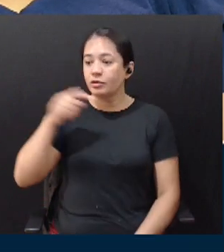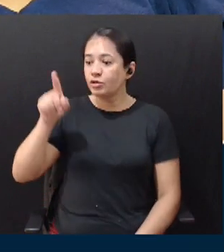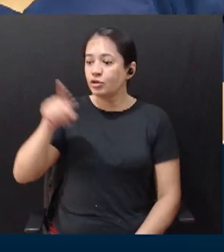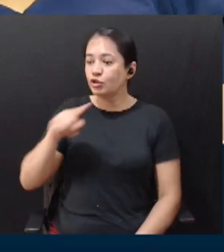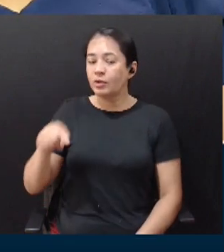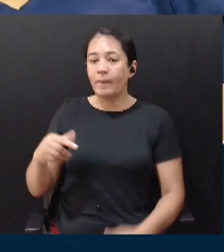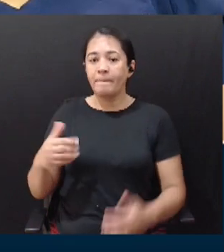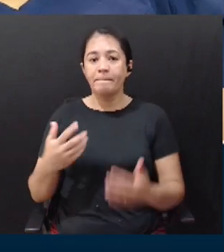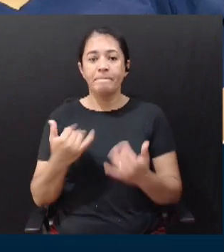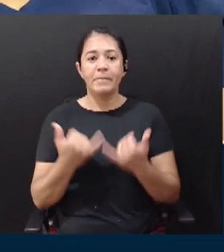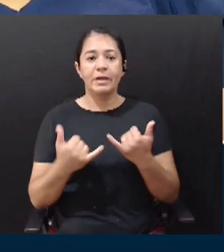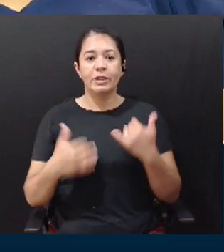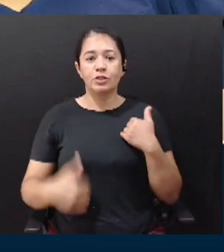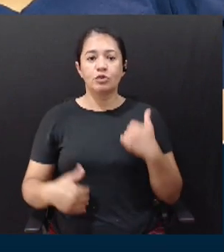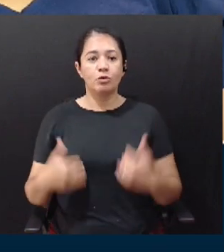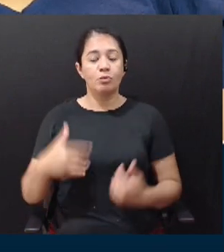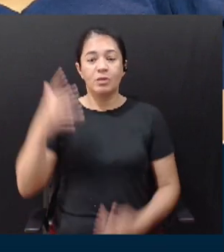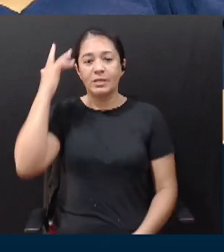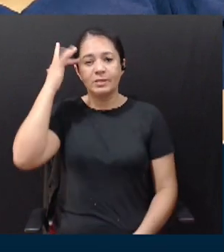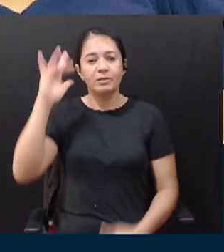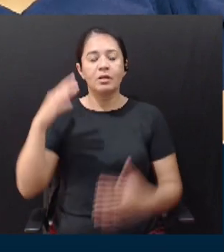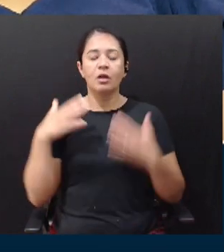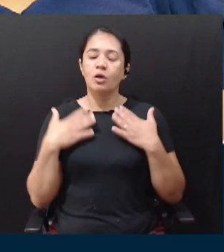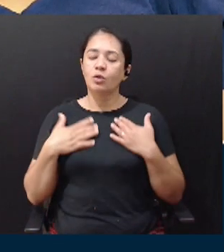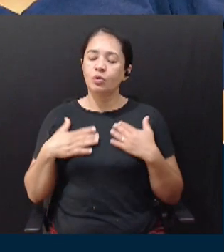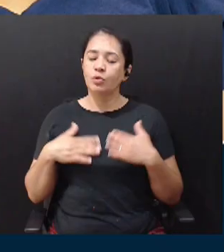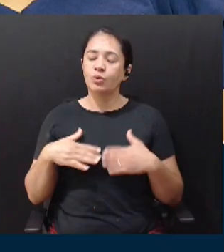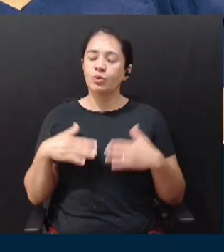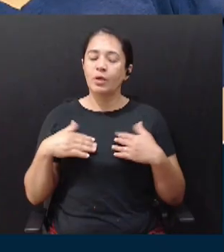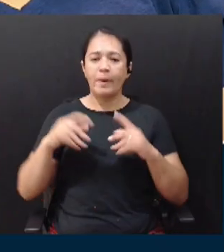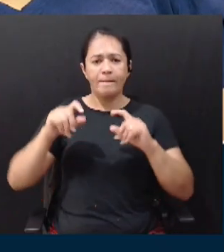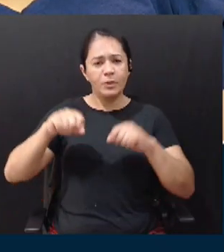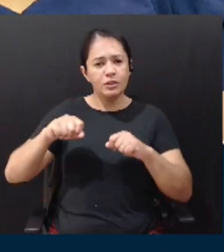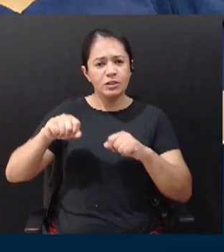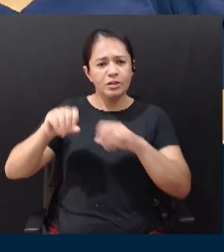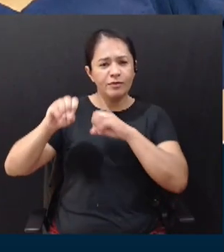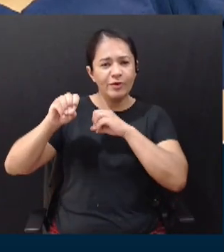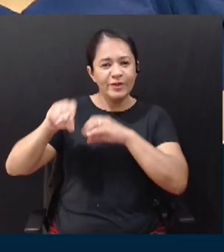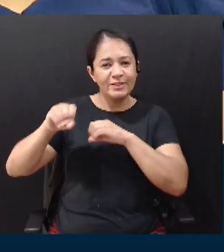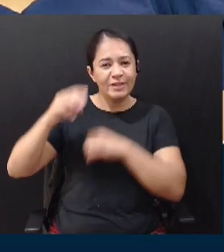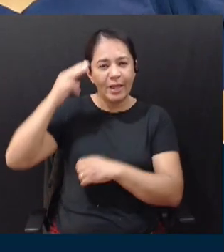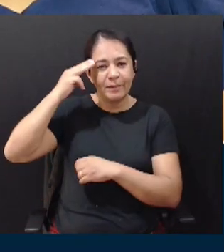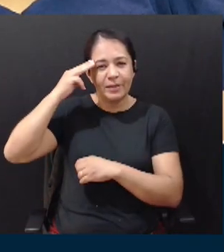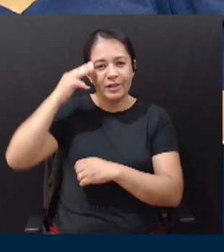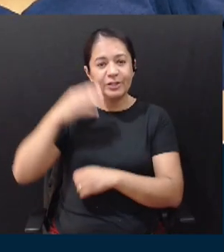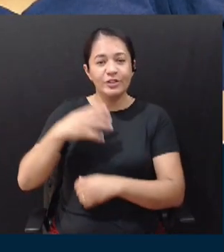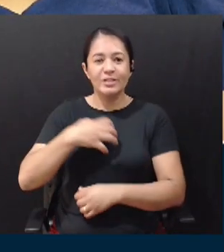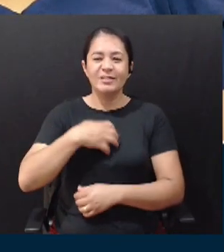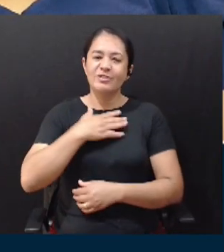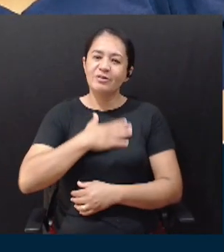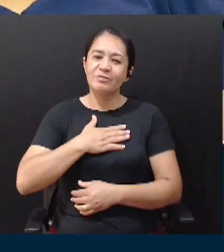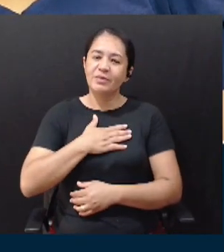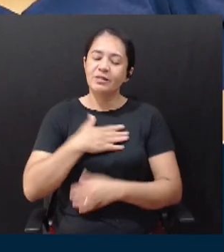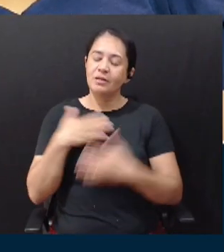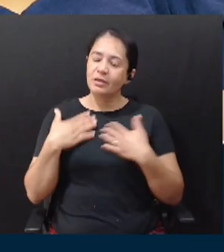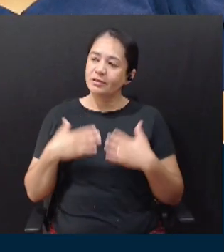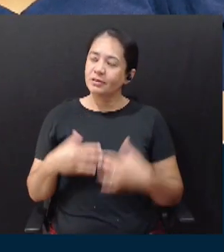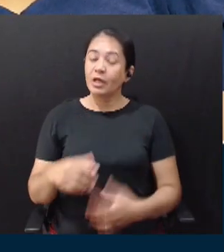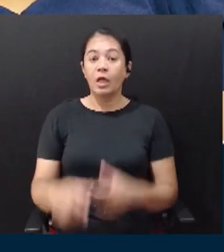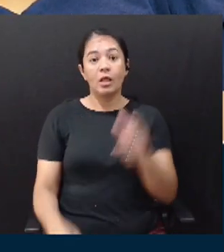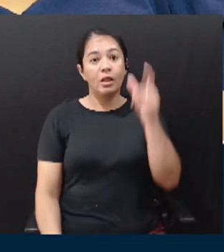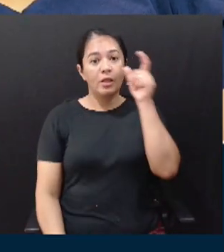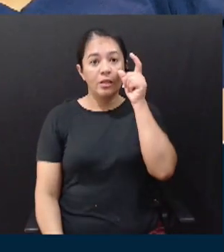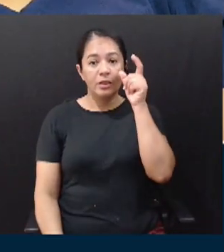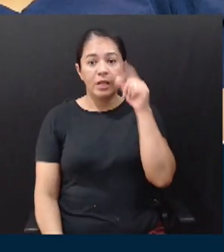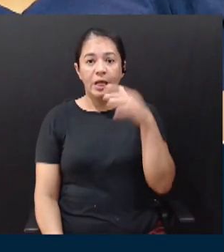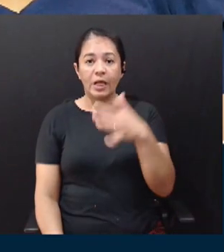para reeducar a mente para sentir um prazer em pausar? Nossa, é interessante isso. Às vezes a gente sente culpa de parar,